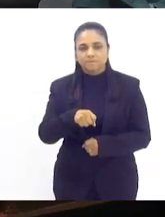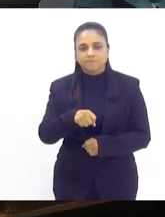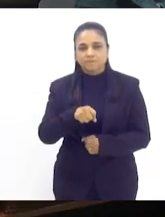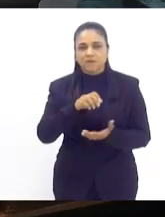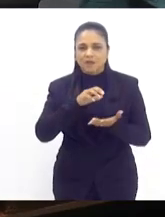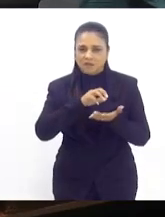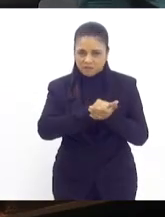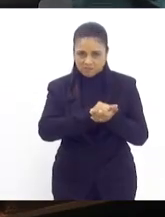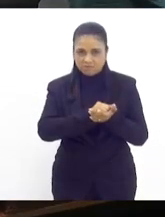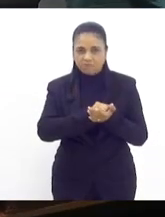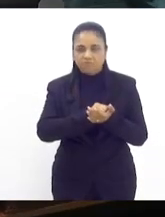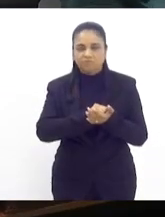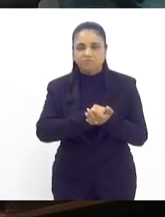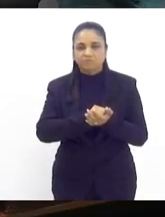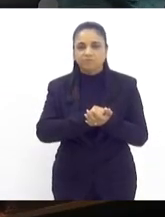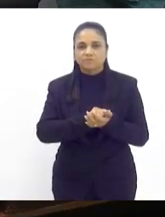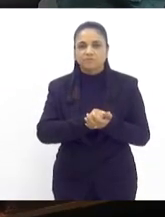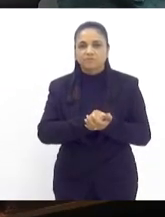Sim.